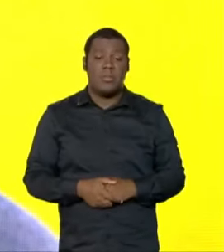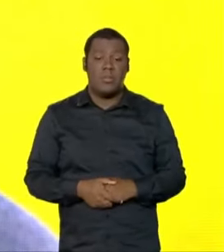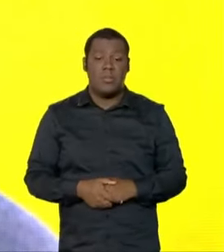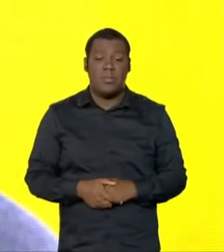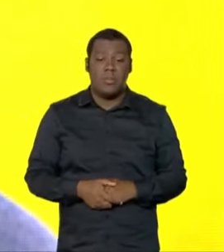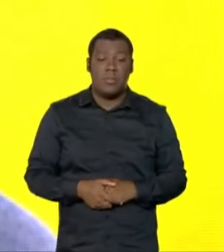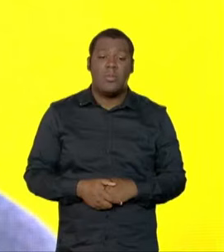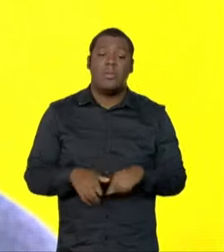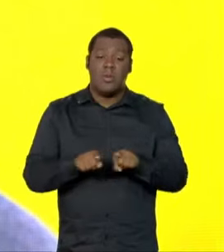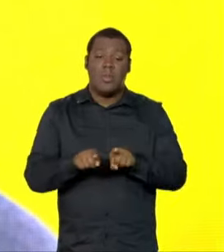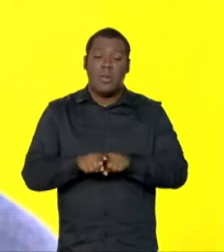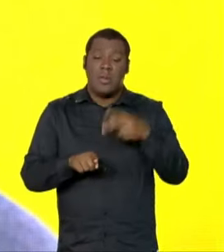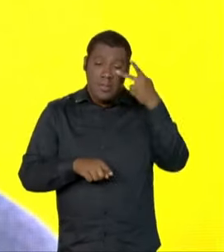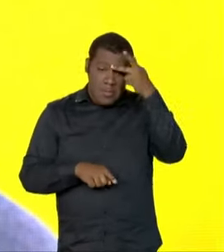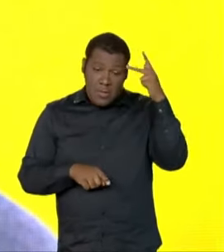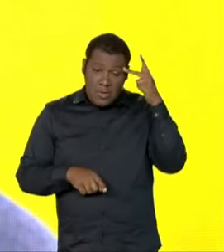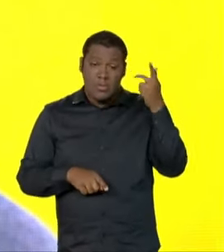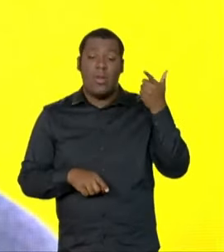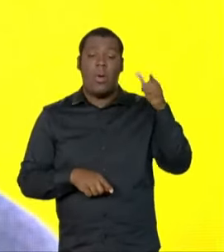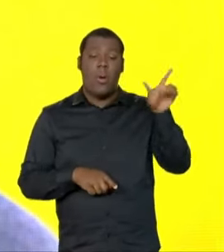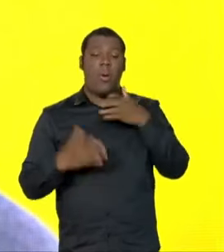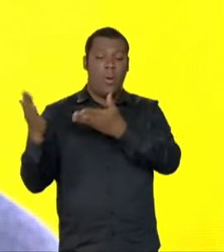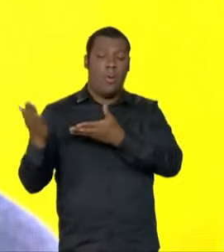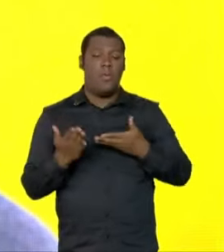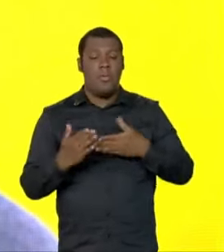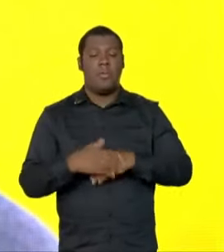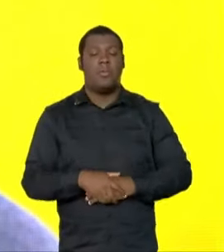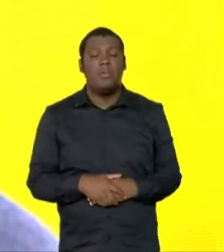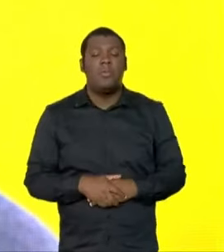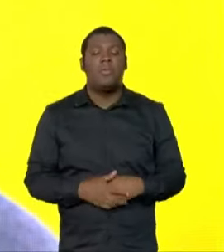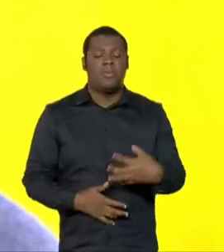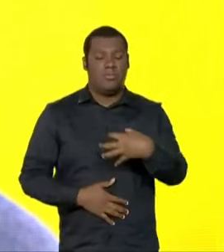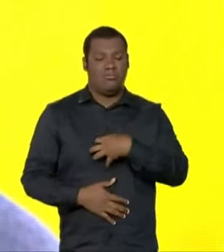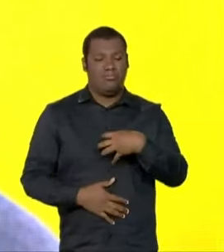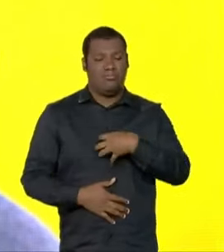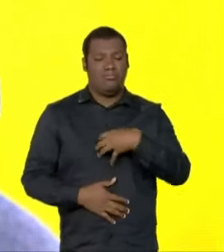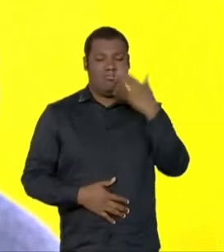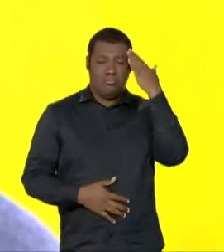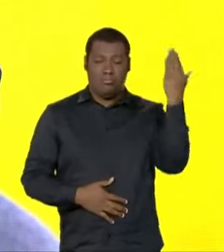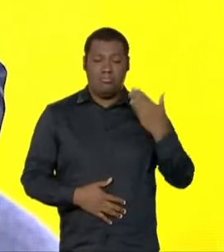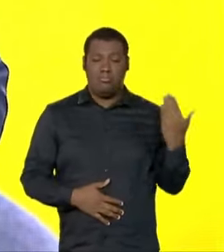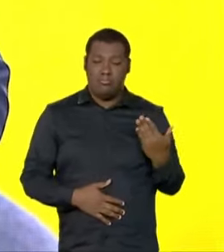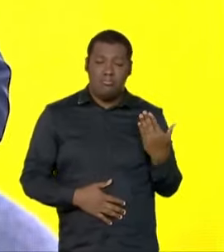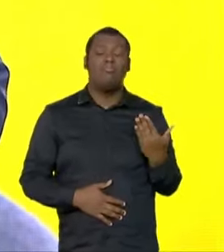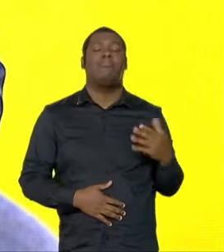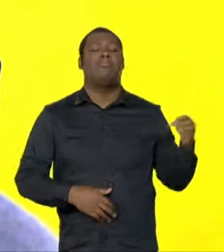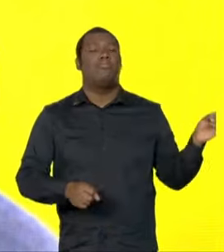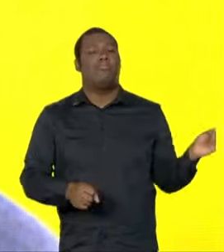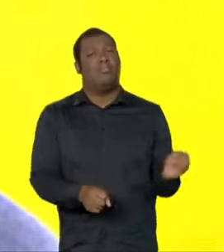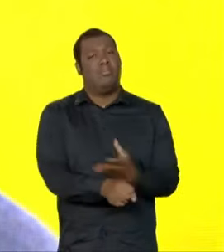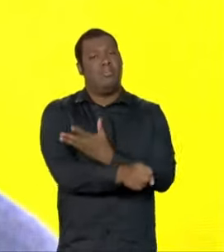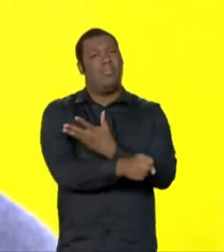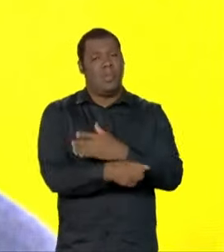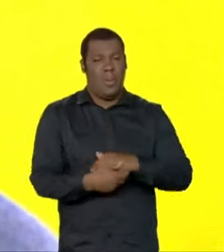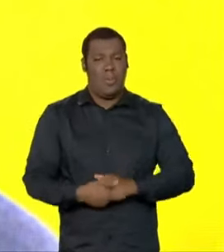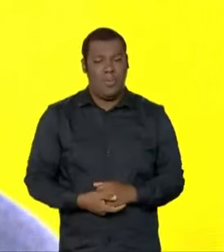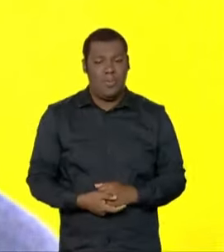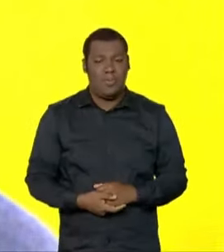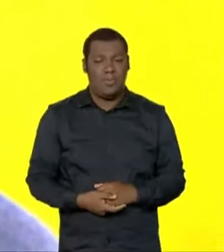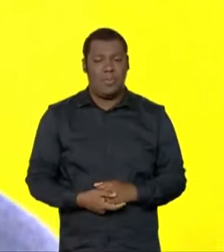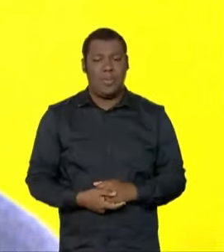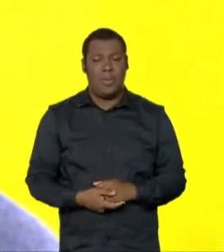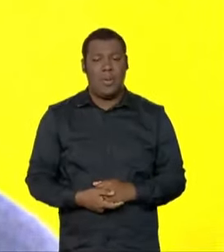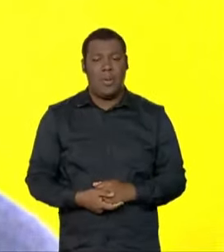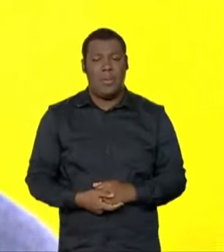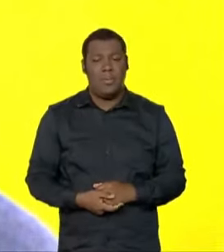foram convidadas. É com muita honra e até emoção, senhor presidente, que eu olho